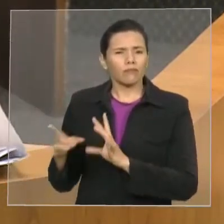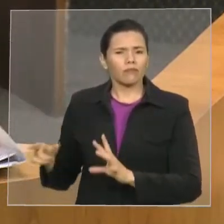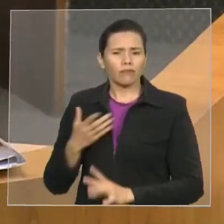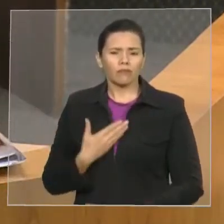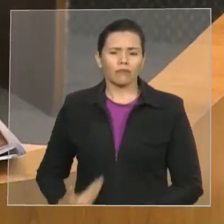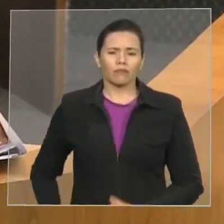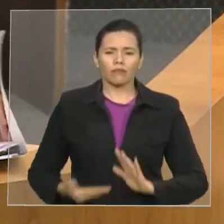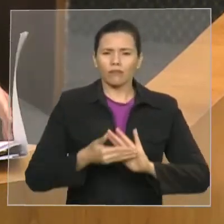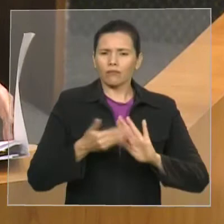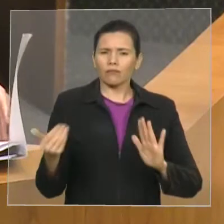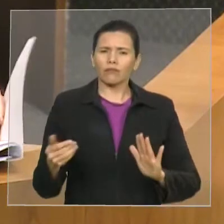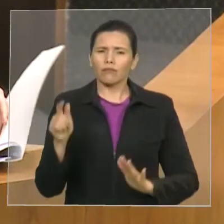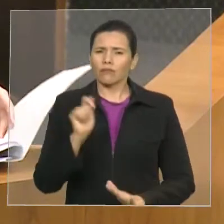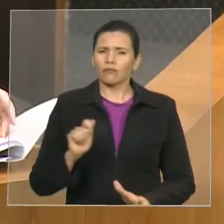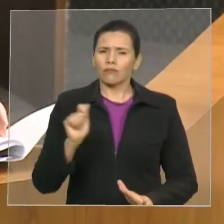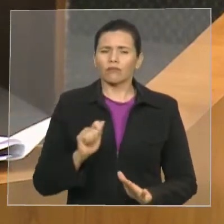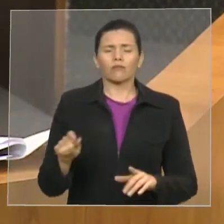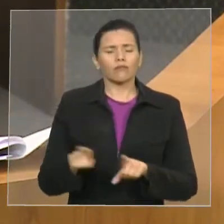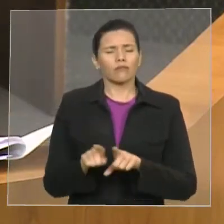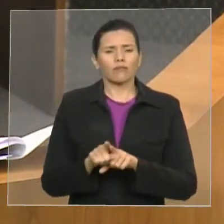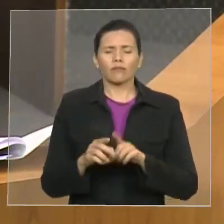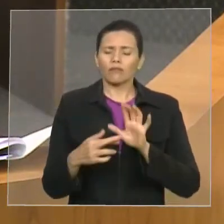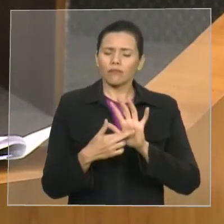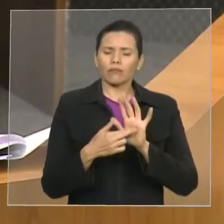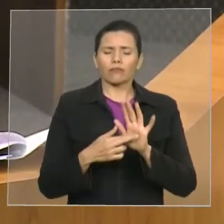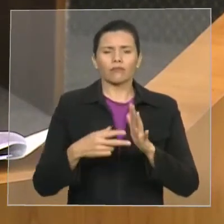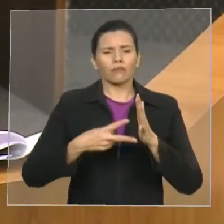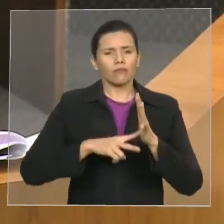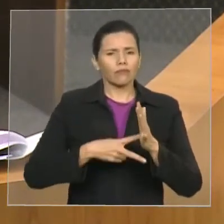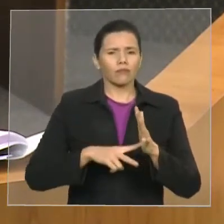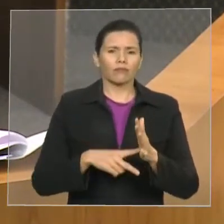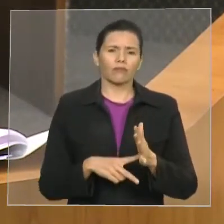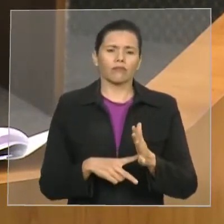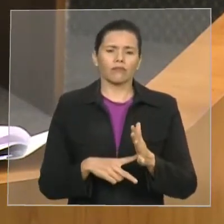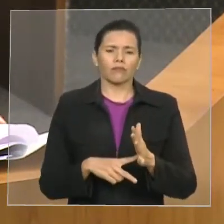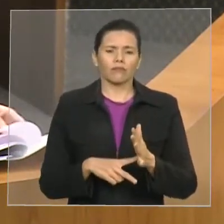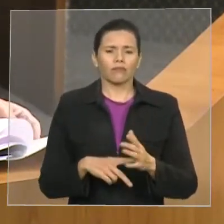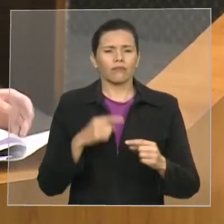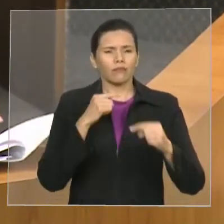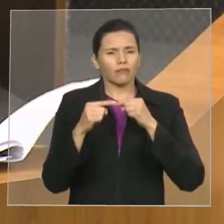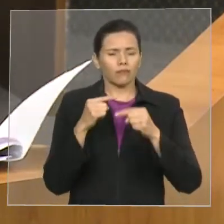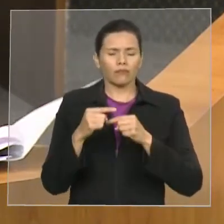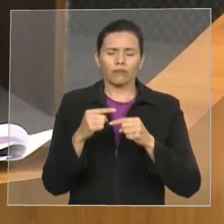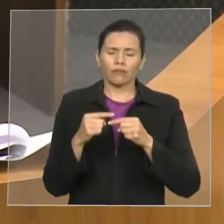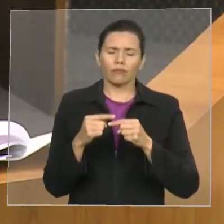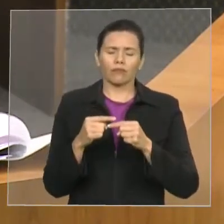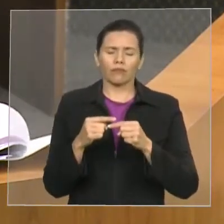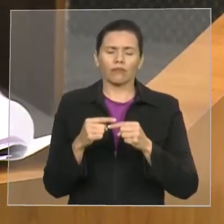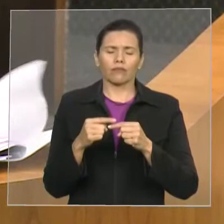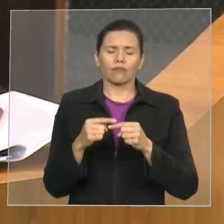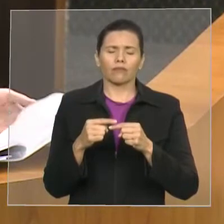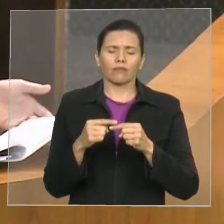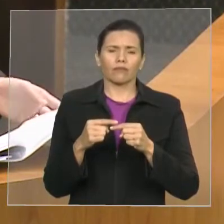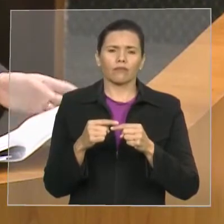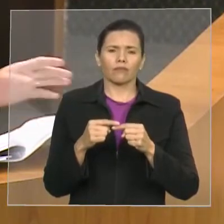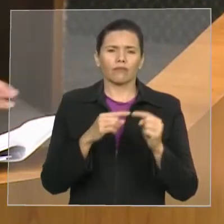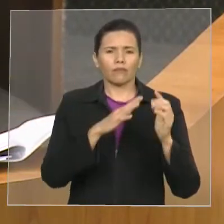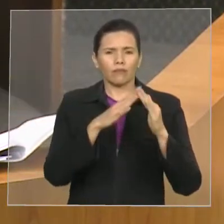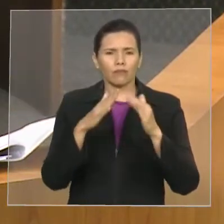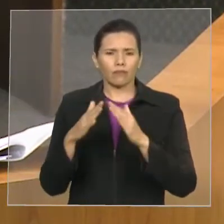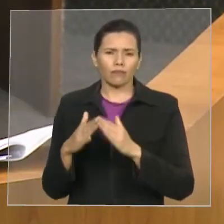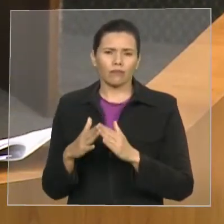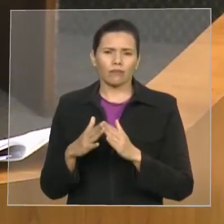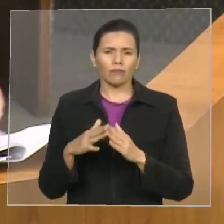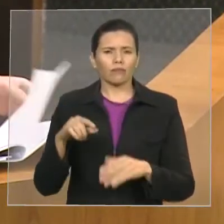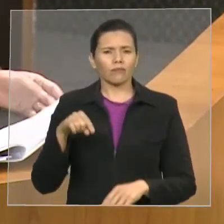retirar associações comunitárias da discussão da política de moradia do governo do Estado. É isso que nós vamos